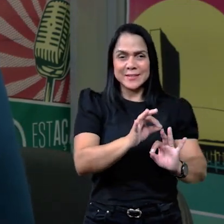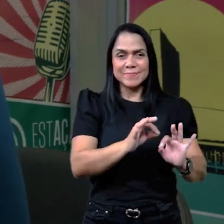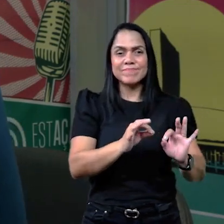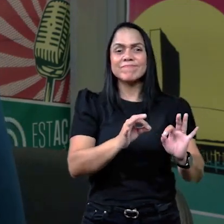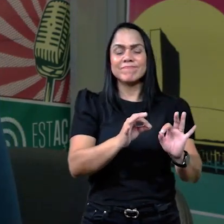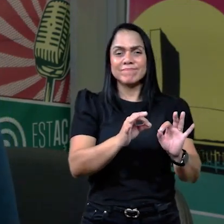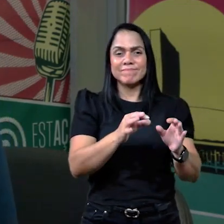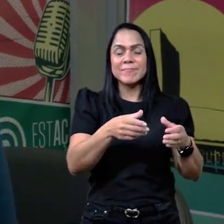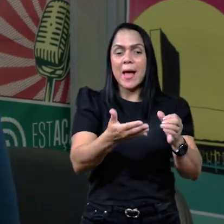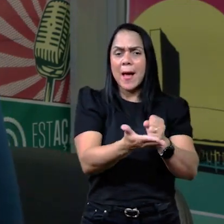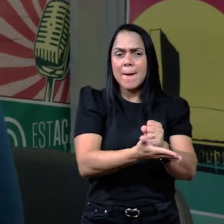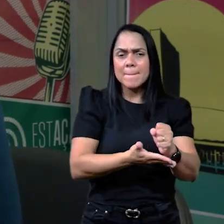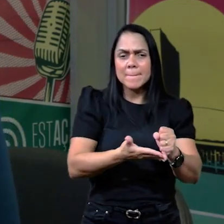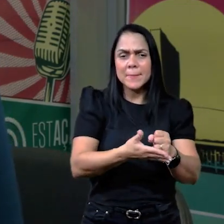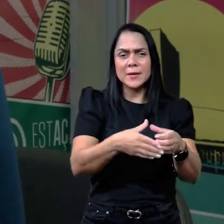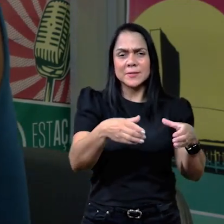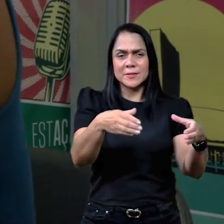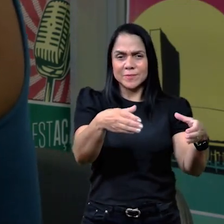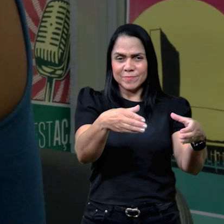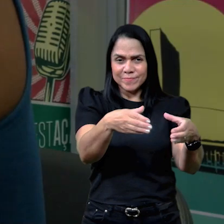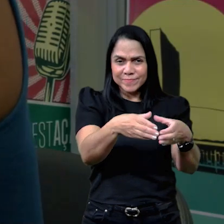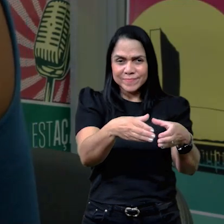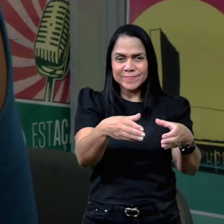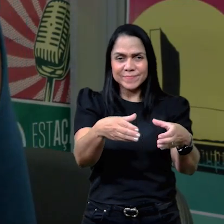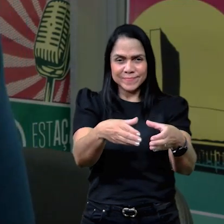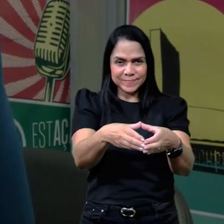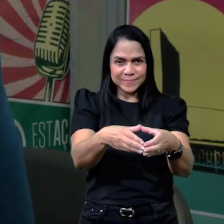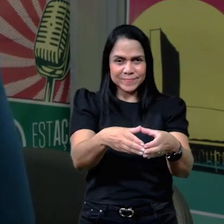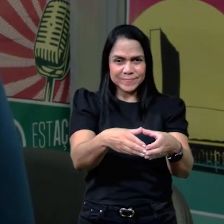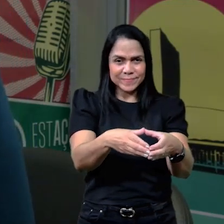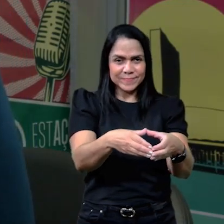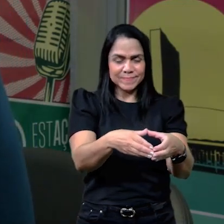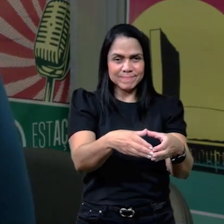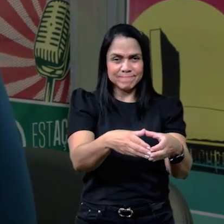né, assentado ali todo